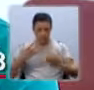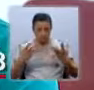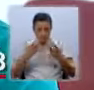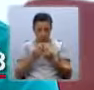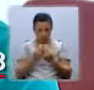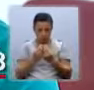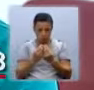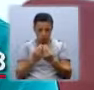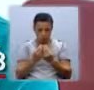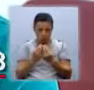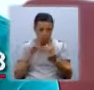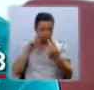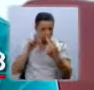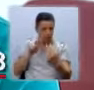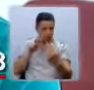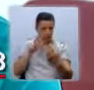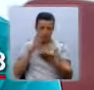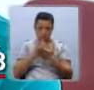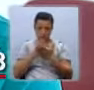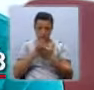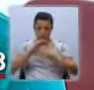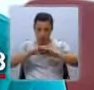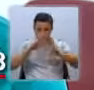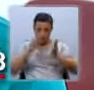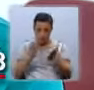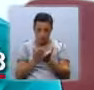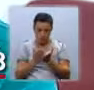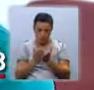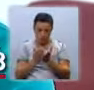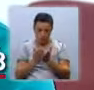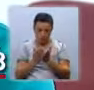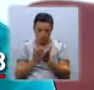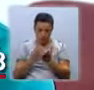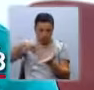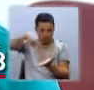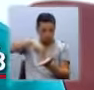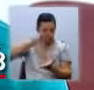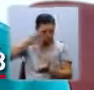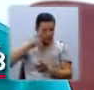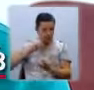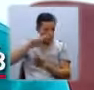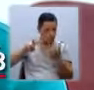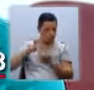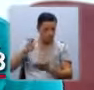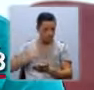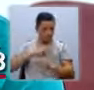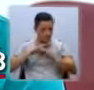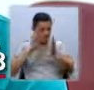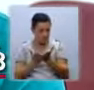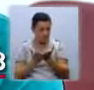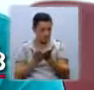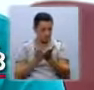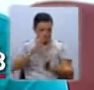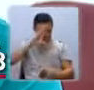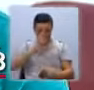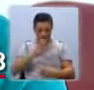identificamos no olhar assim quando ele pega na bola da maneira que ele se posiciona já sei que ele tá me procurando que é para mim chegar perto e a